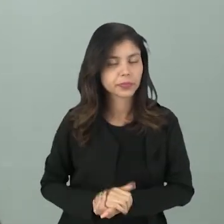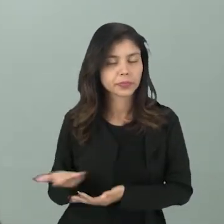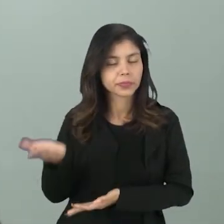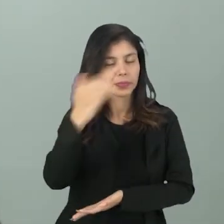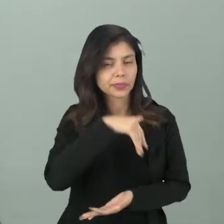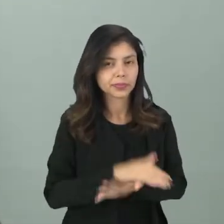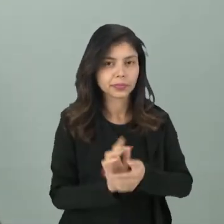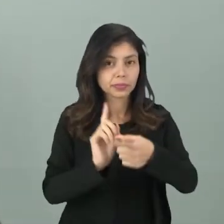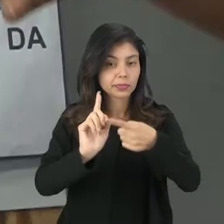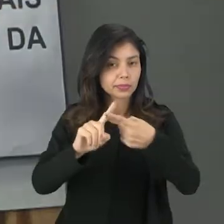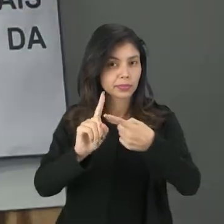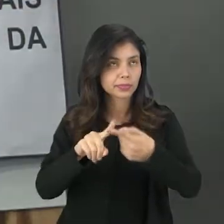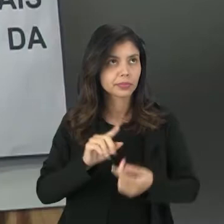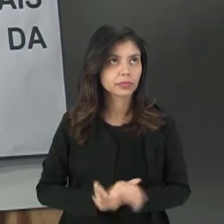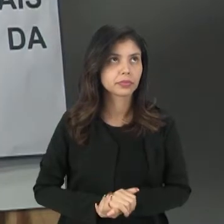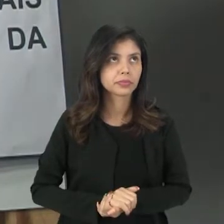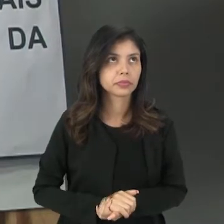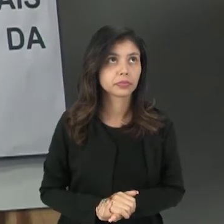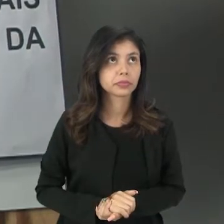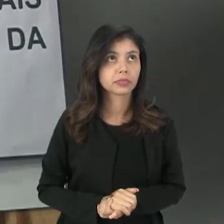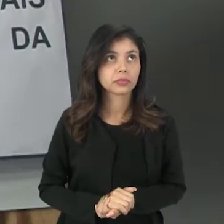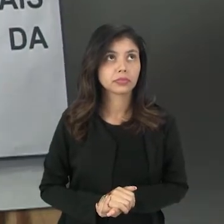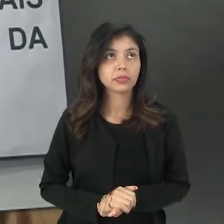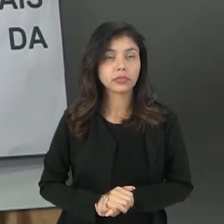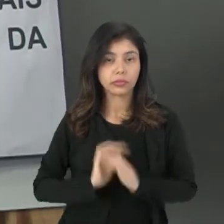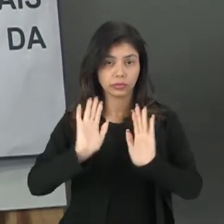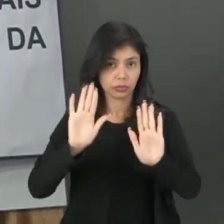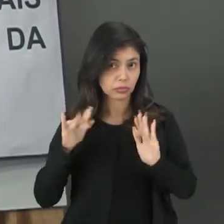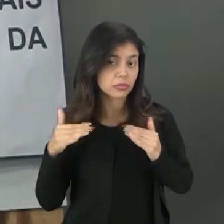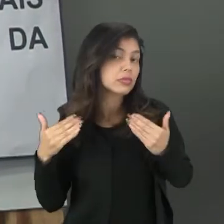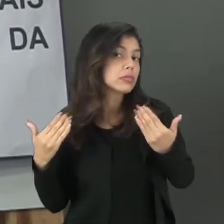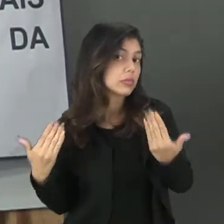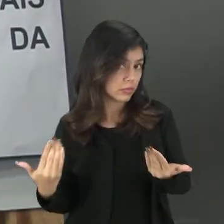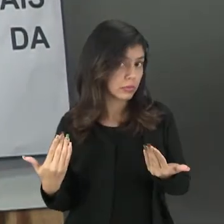Então, vamos lá, a primeira perguntinha. Vamos ler comigo?